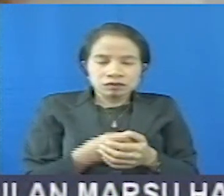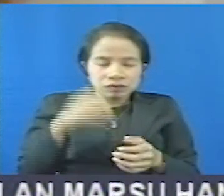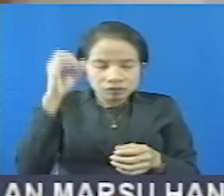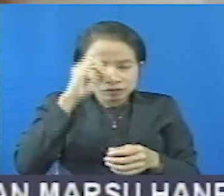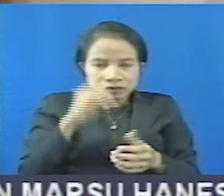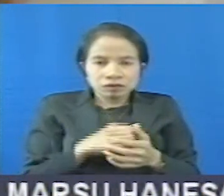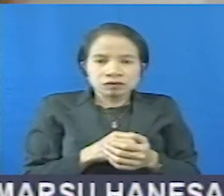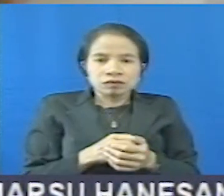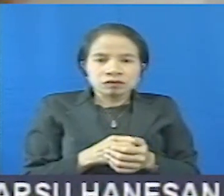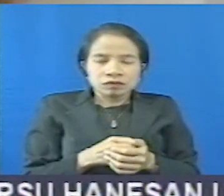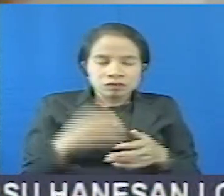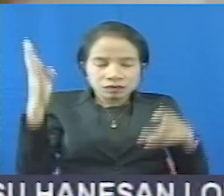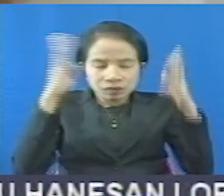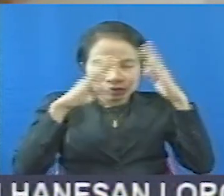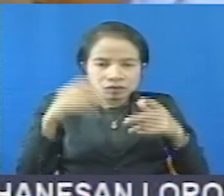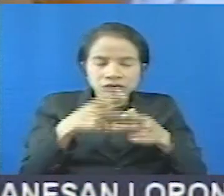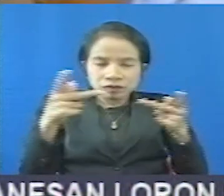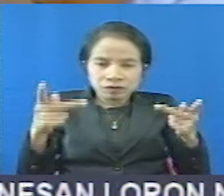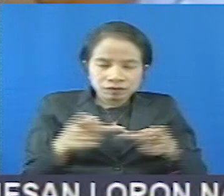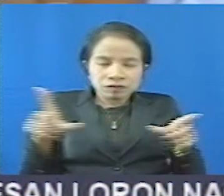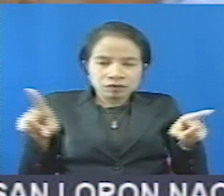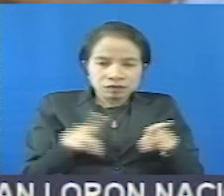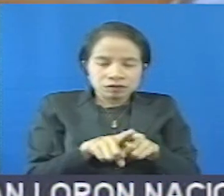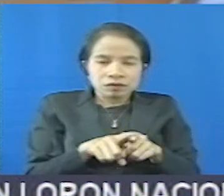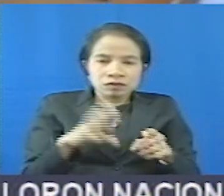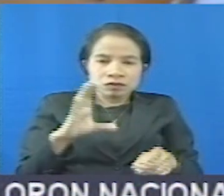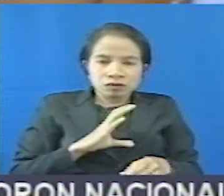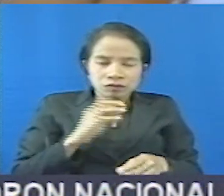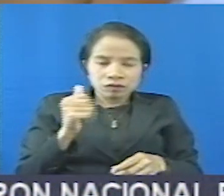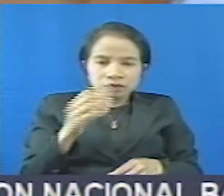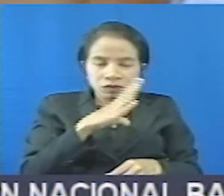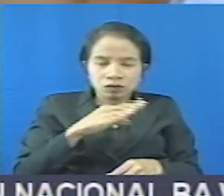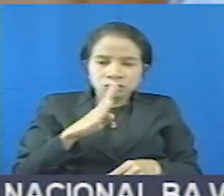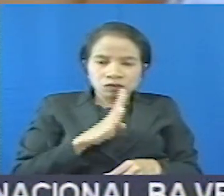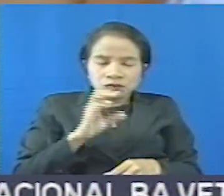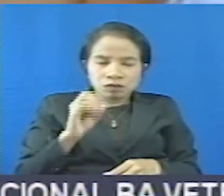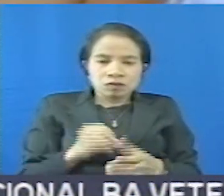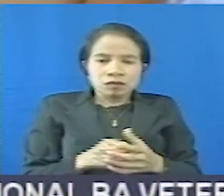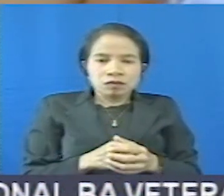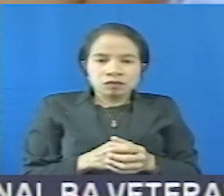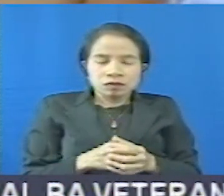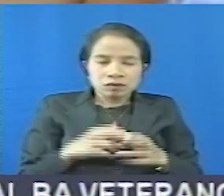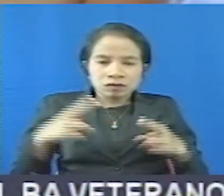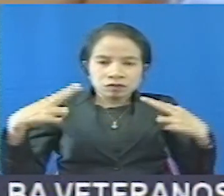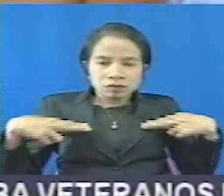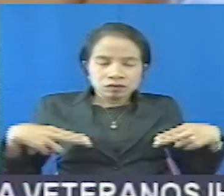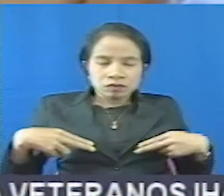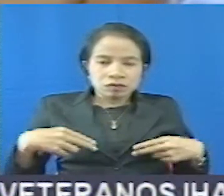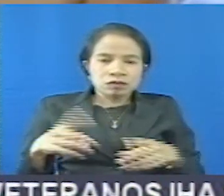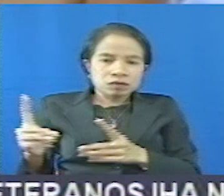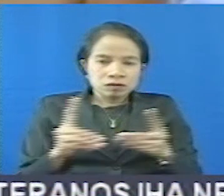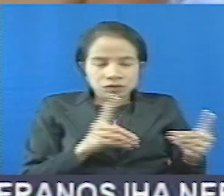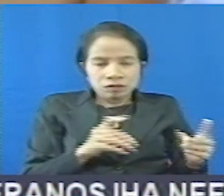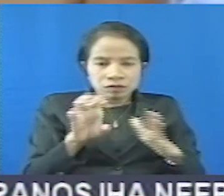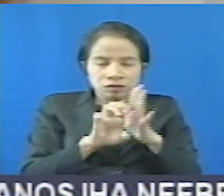observa a evolução da situação do terreno. Hanesan e Recova Lima no Bobonaru, os perspectivas saudinian durante a